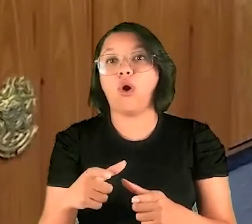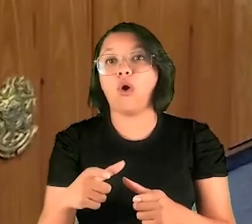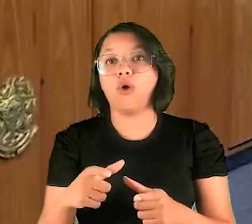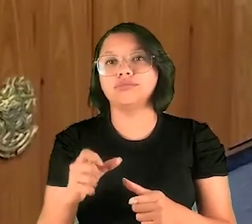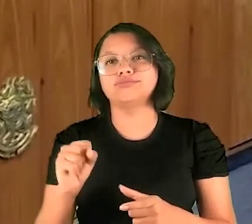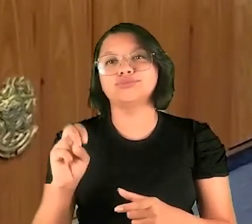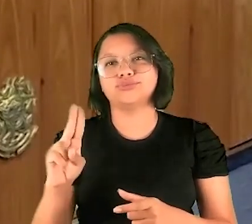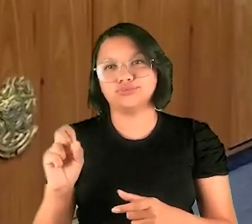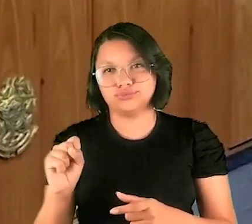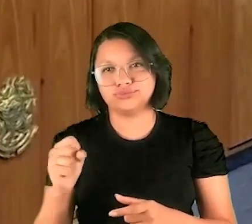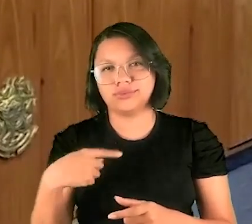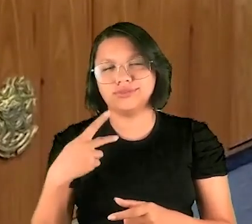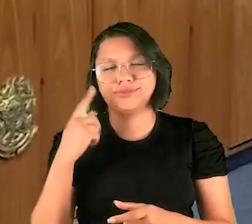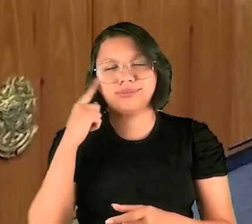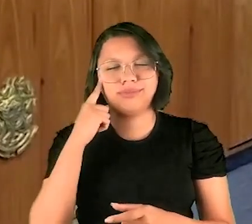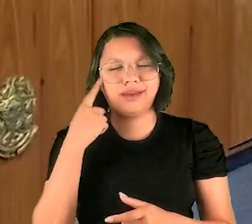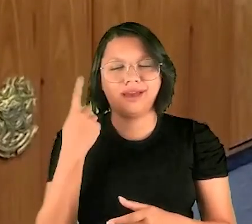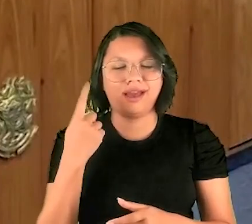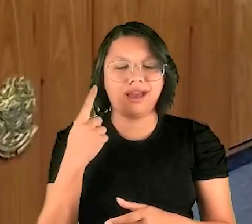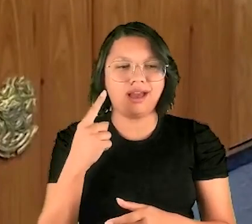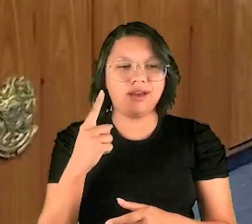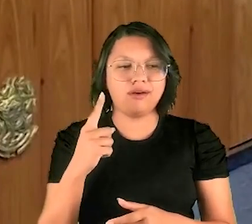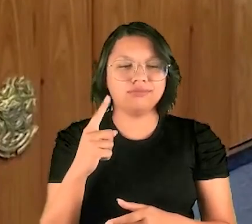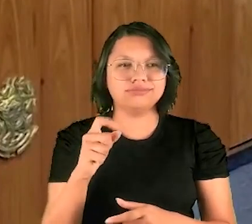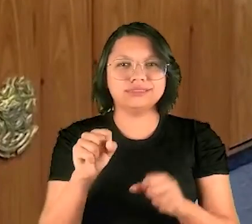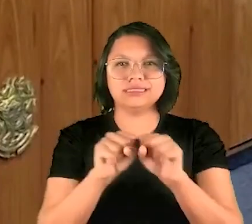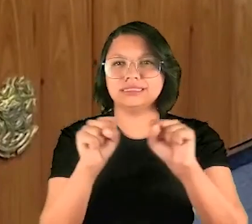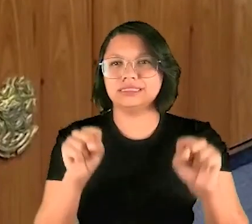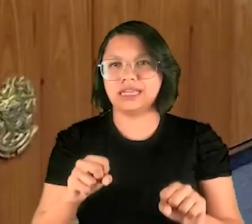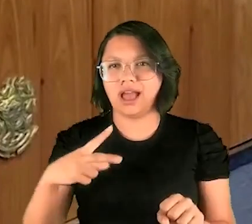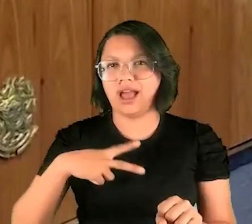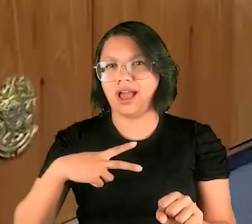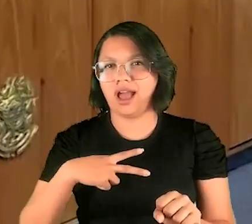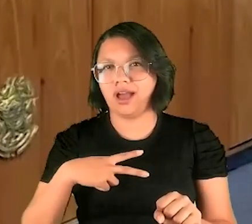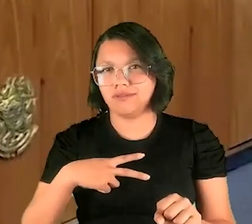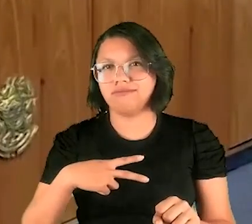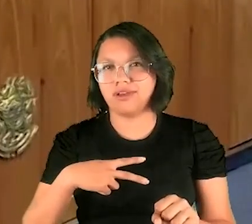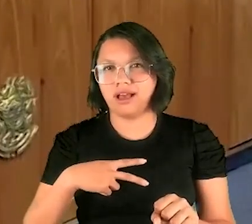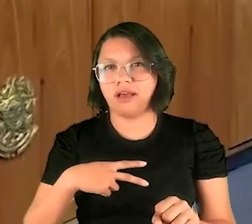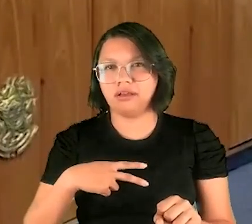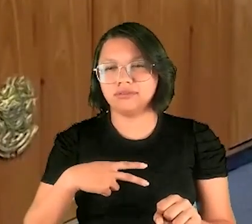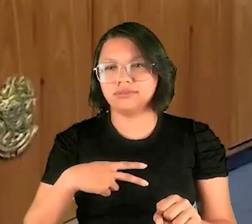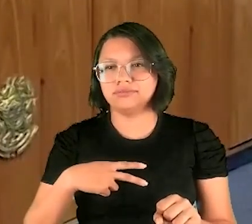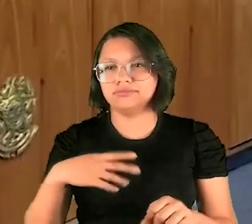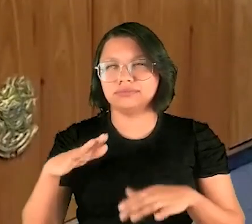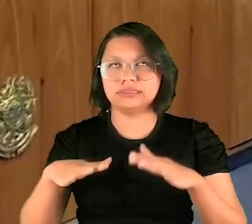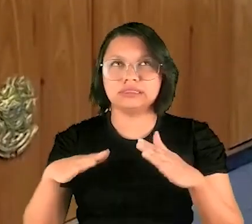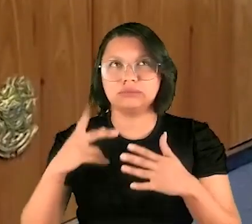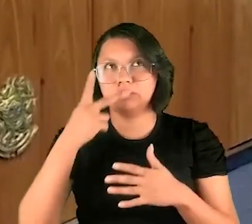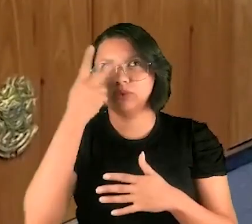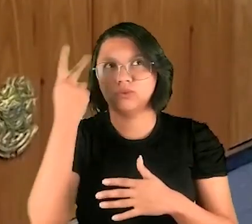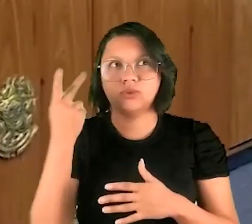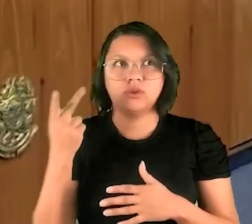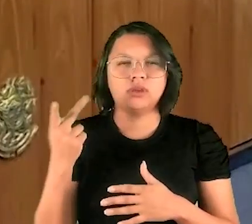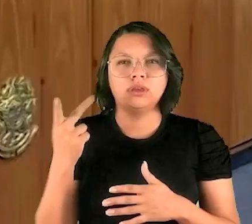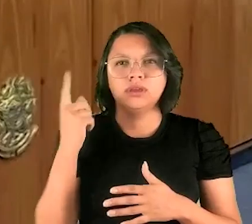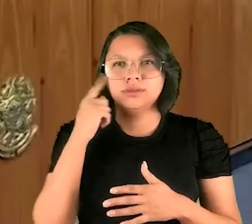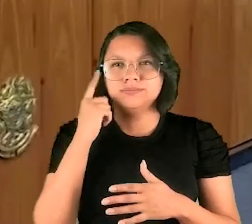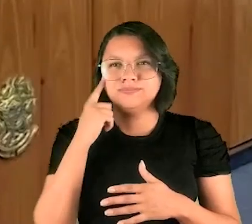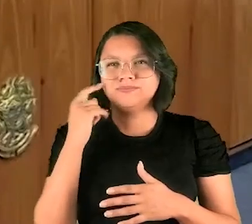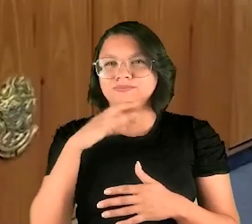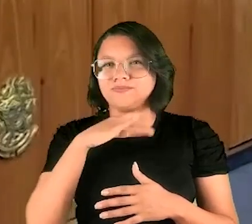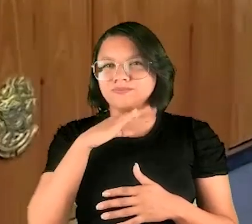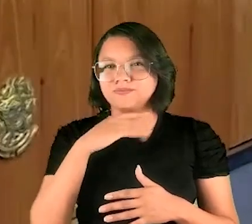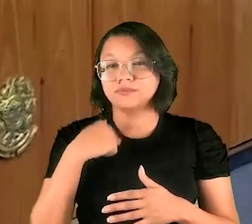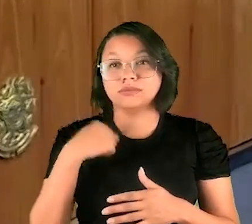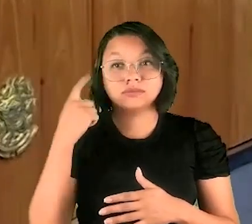Porque a gente pensa, às vezes, no sistema privado como sendo competidor, ou até, infelizmente, algumas pessoas pensam de maneira negativa.